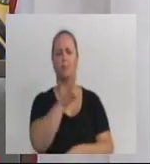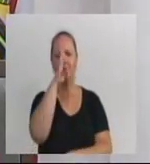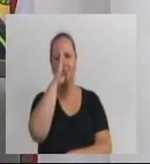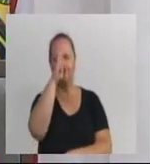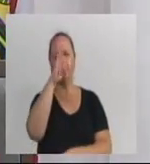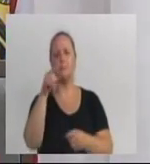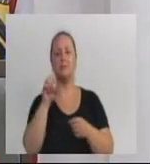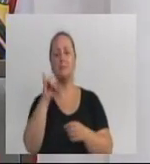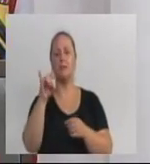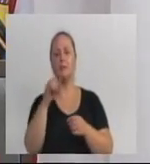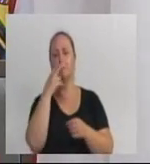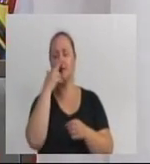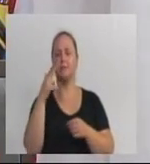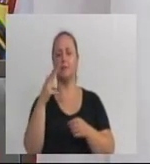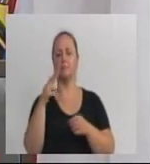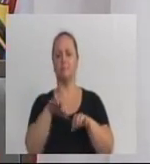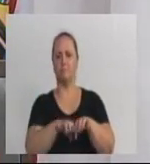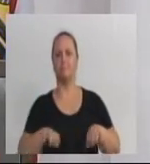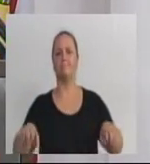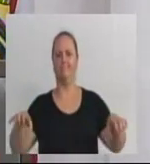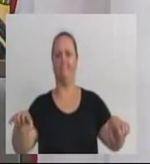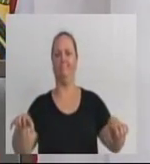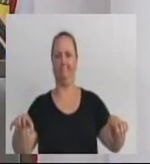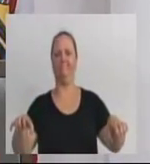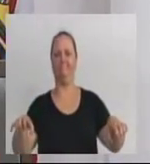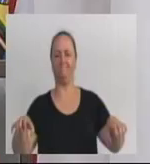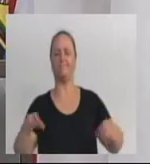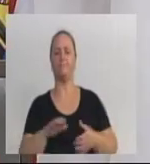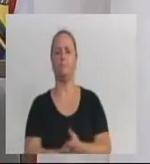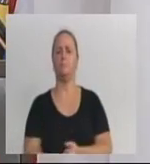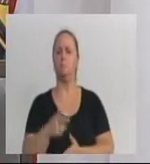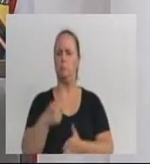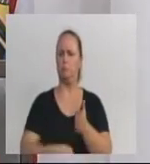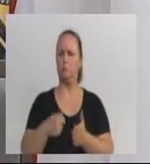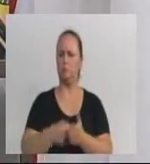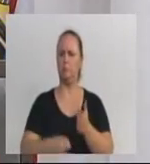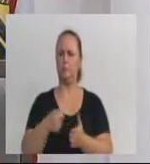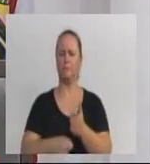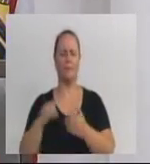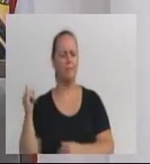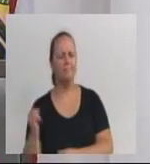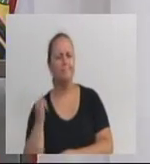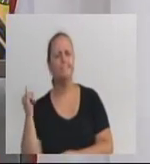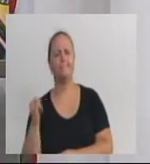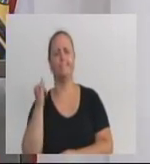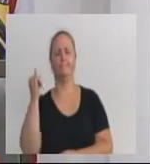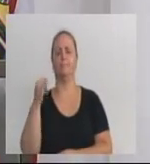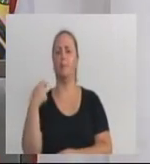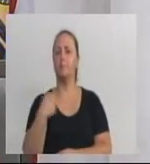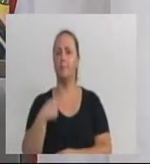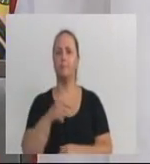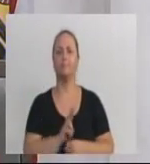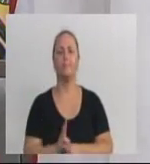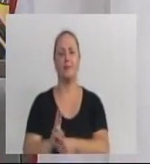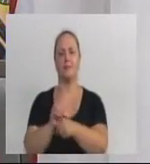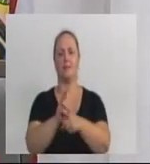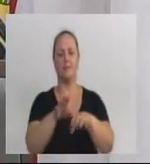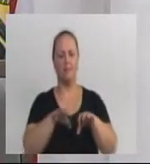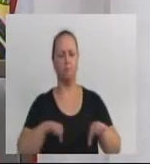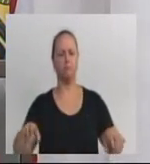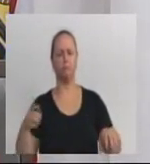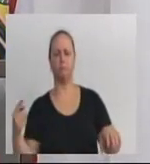oposição. A oposição faz parte do processo, é salutar. É importante que haja a oposição. Nesse